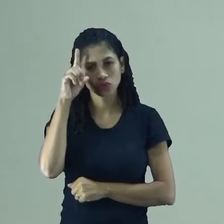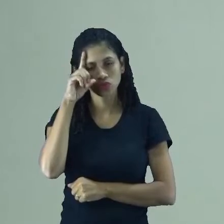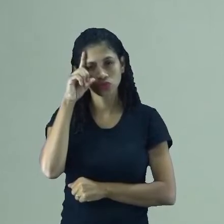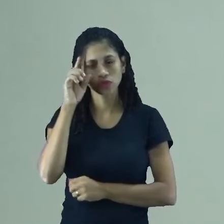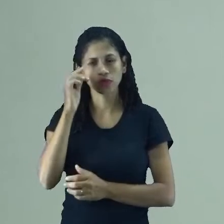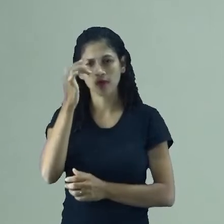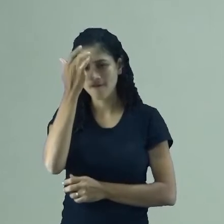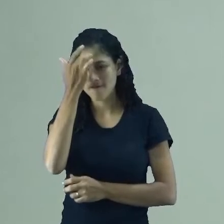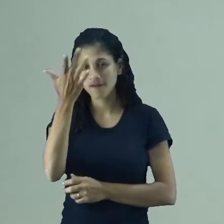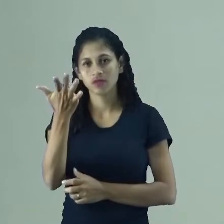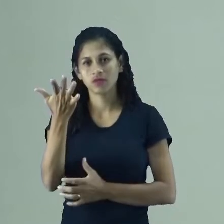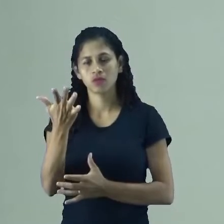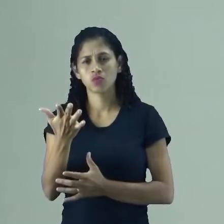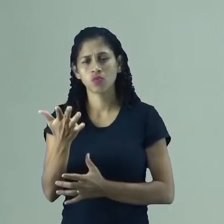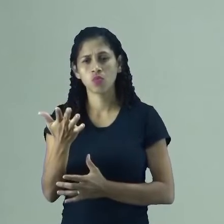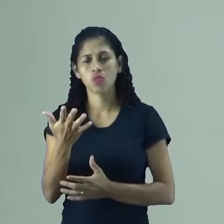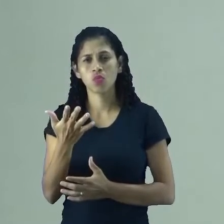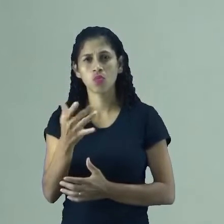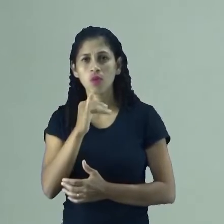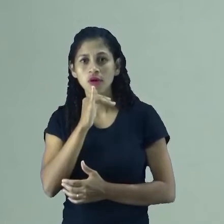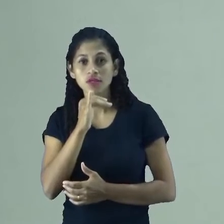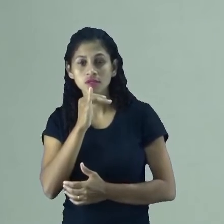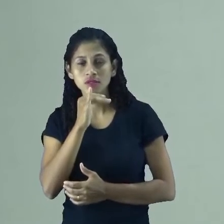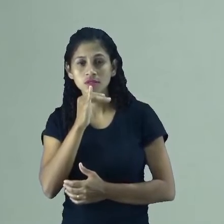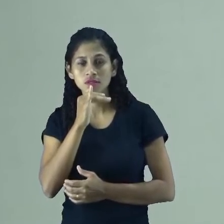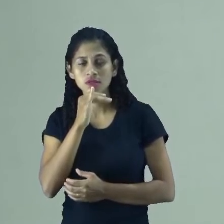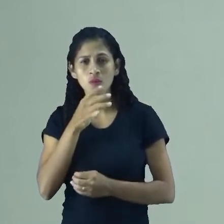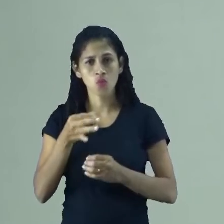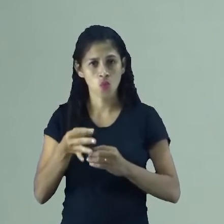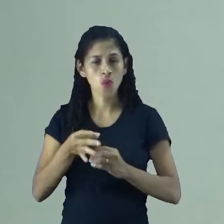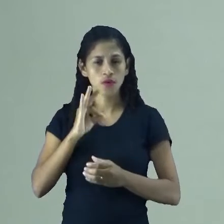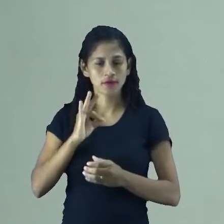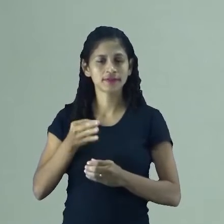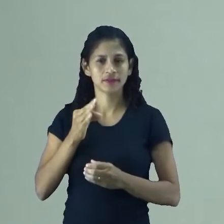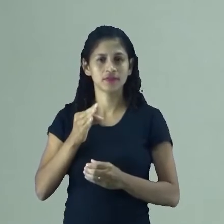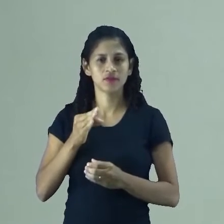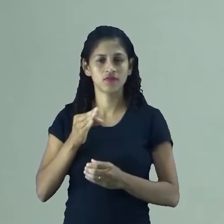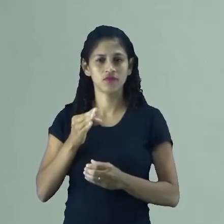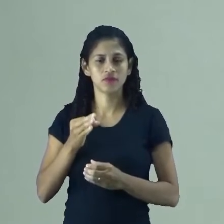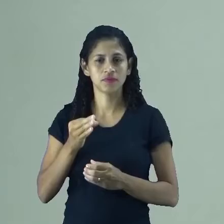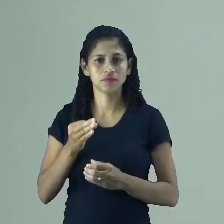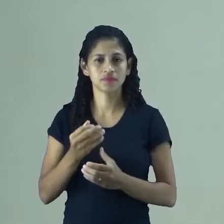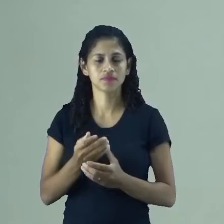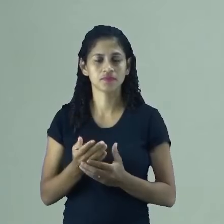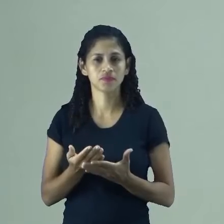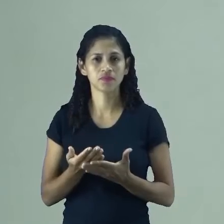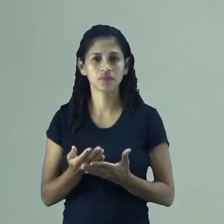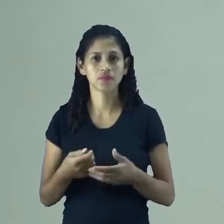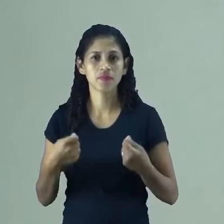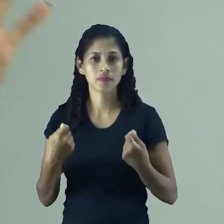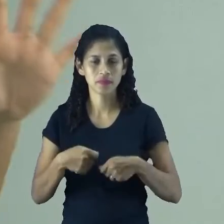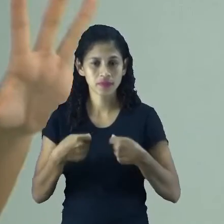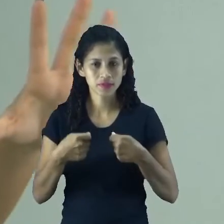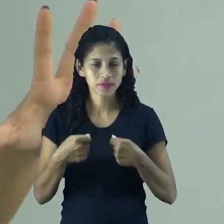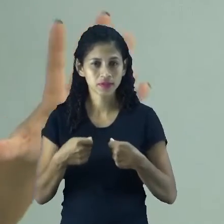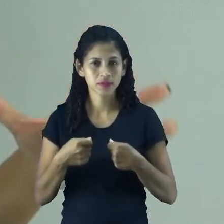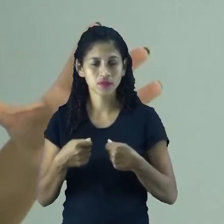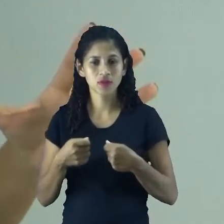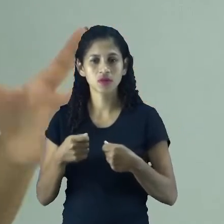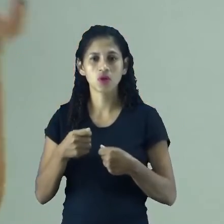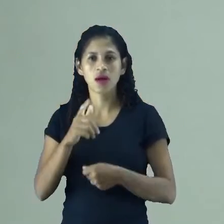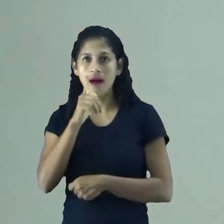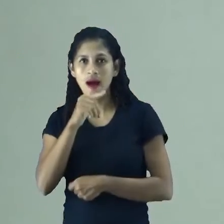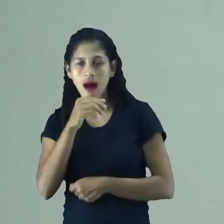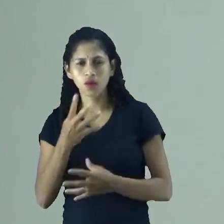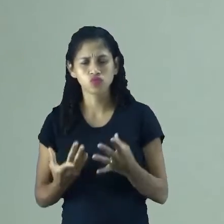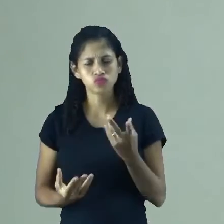por exemplo, o café, que pode ser feito na sua casa diariamente, geralmente o café para ser feito, né, colocado uma água para